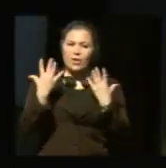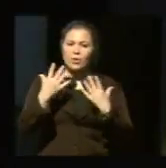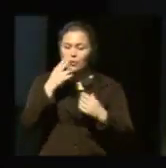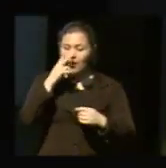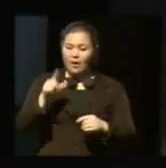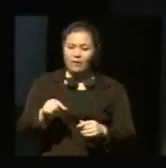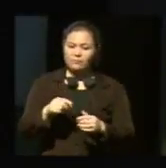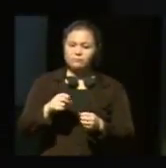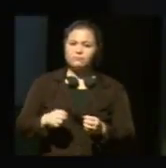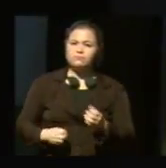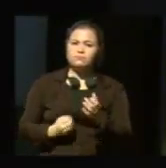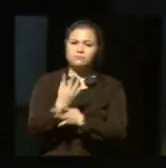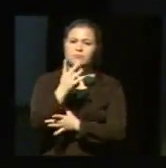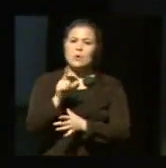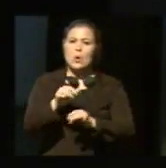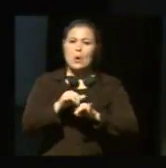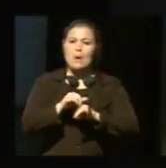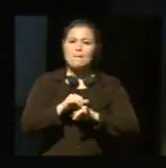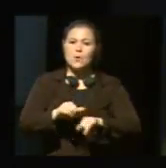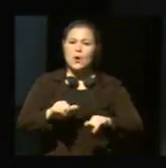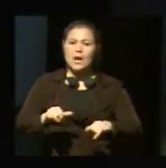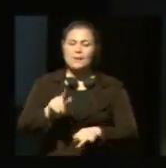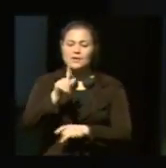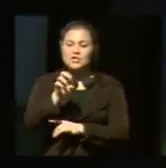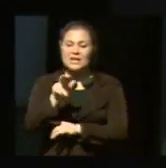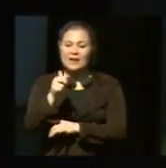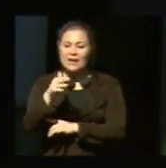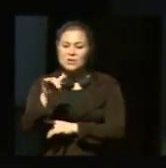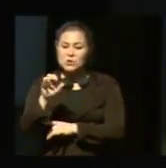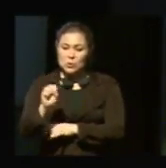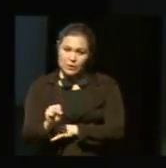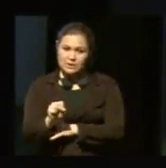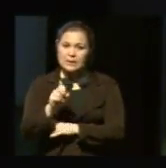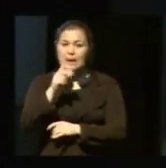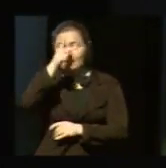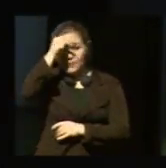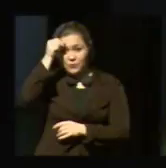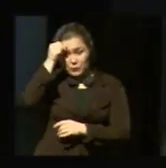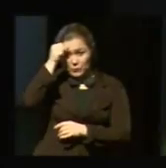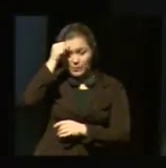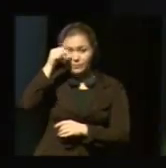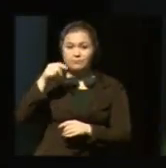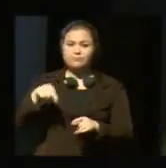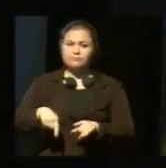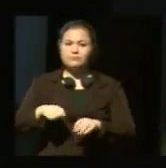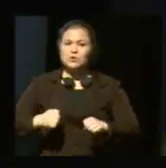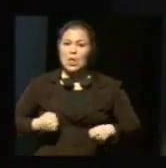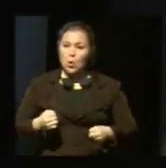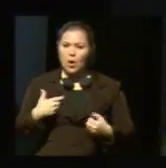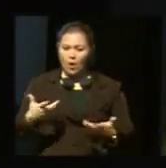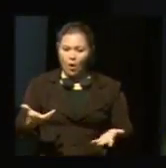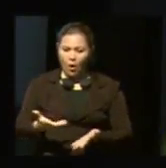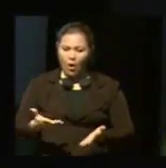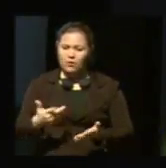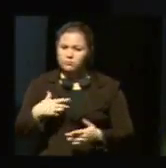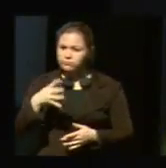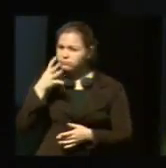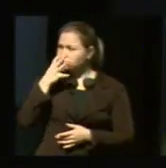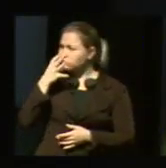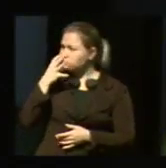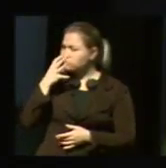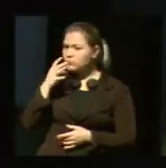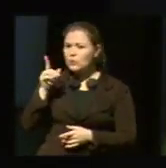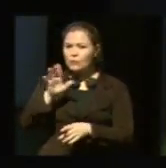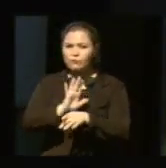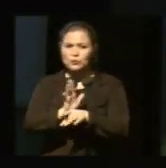O lançamento do programa Gerações da Prefeitura programas namens Generationen der Stadtverwaltung von Canoas.